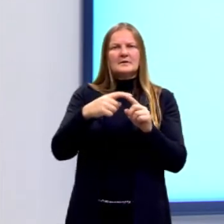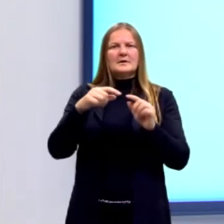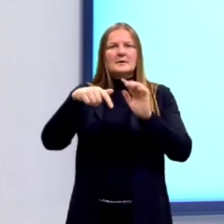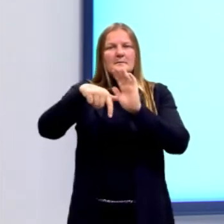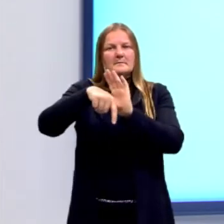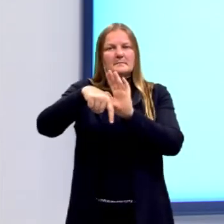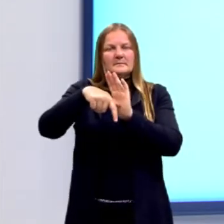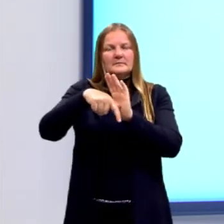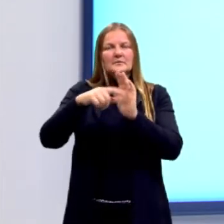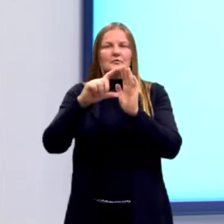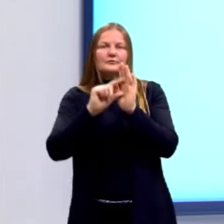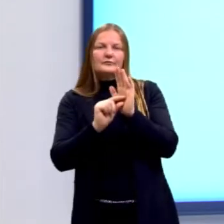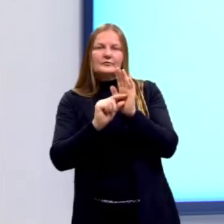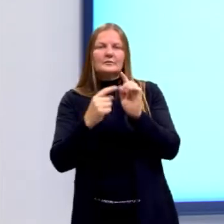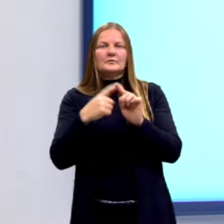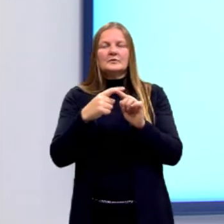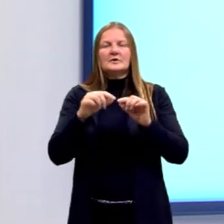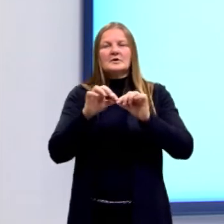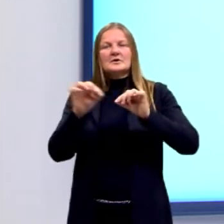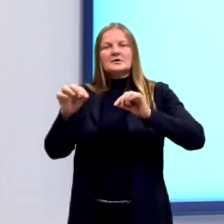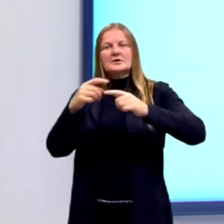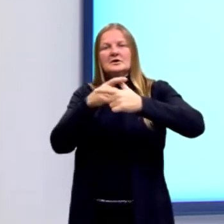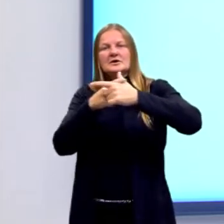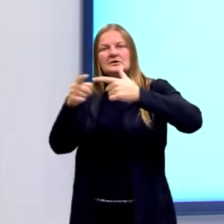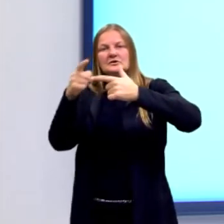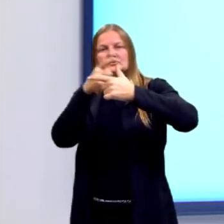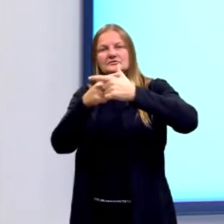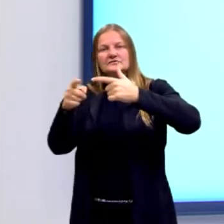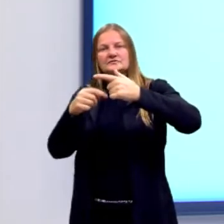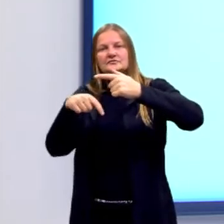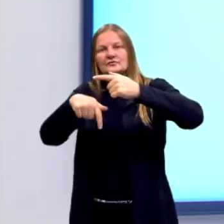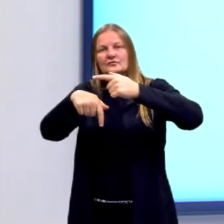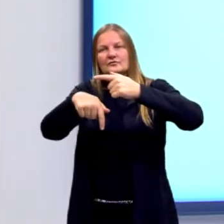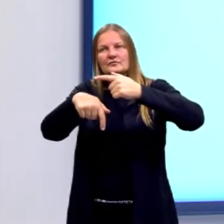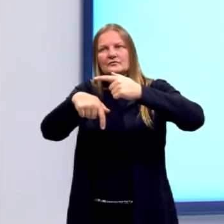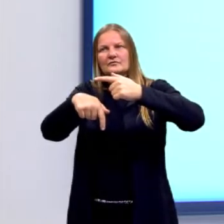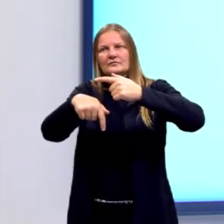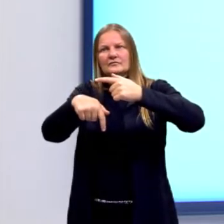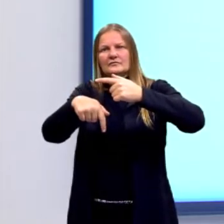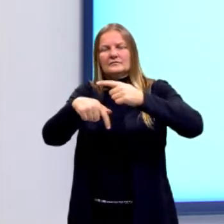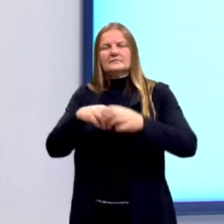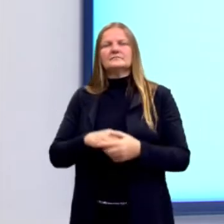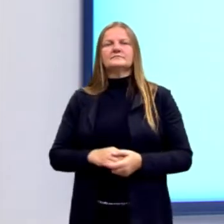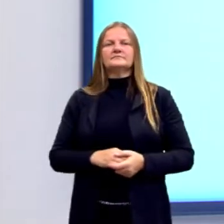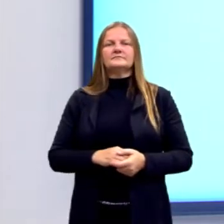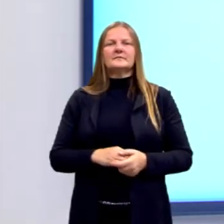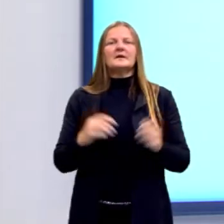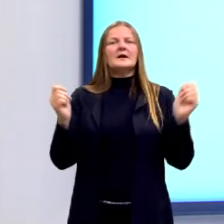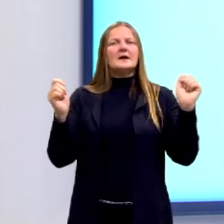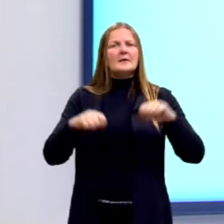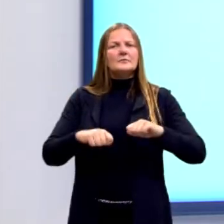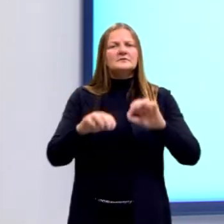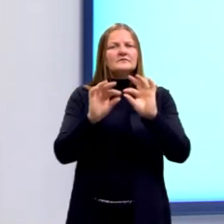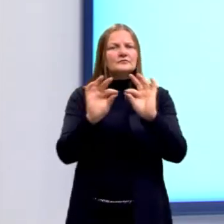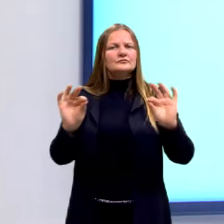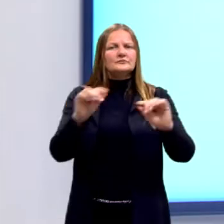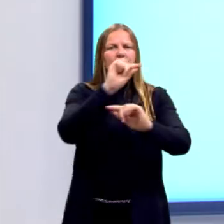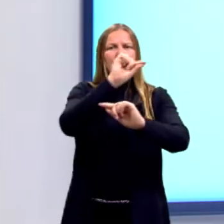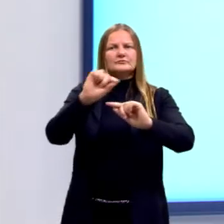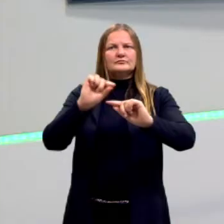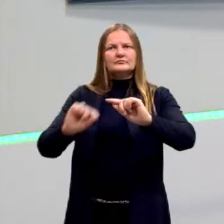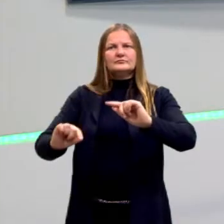quem minúsculo dividido pela distância e dividido pela carga de novo né e a gente pode simplificar